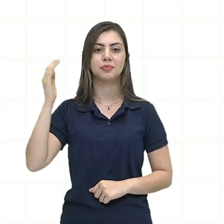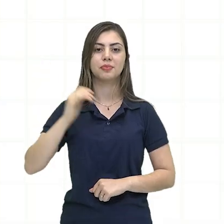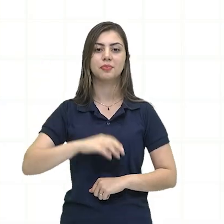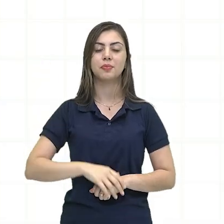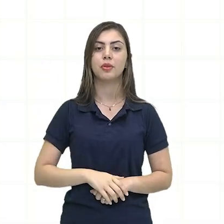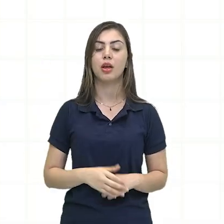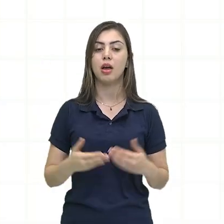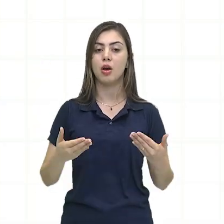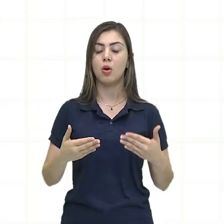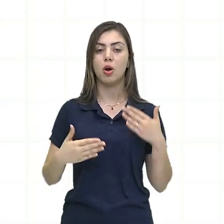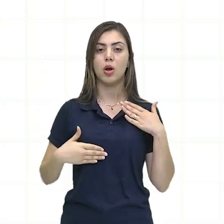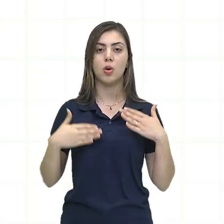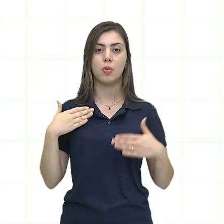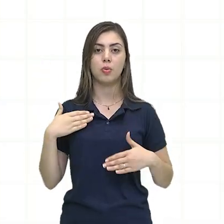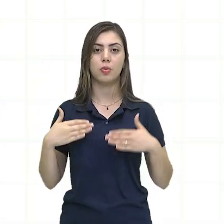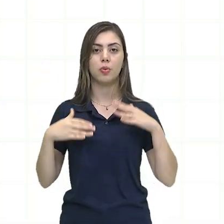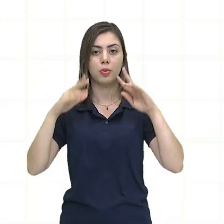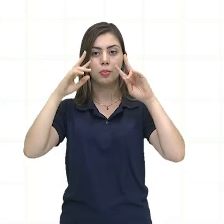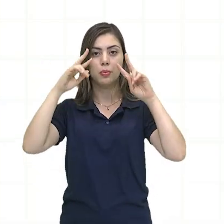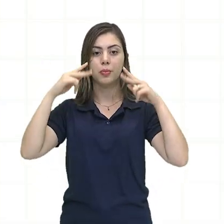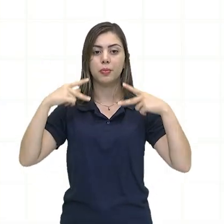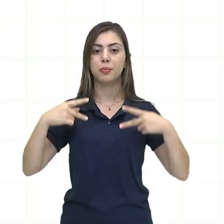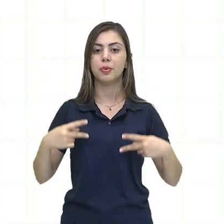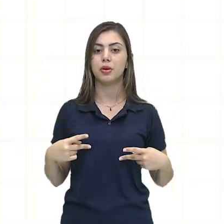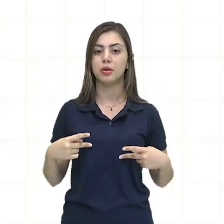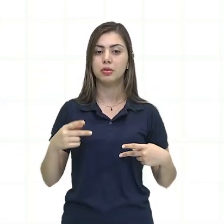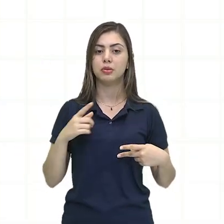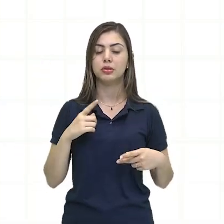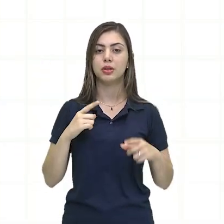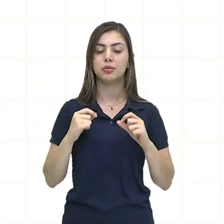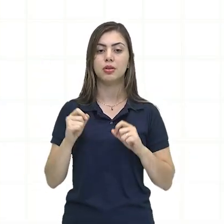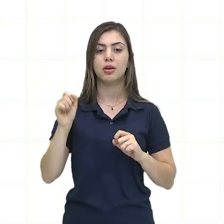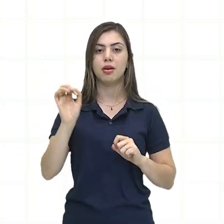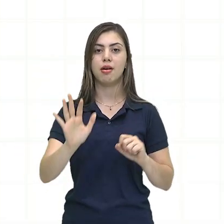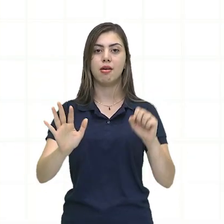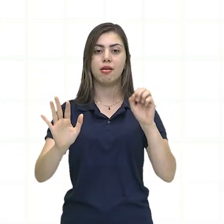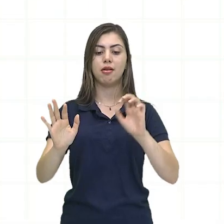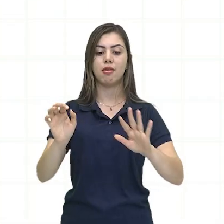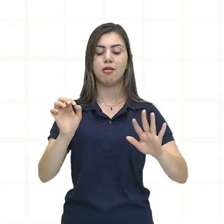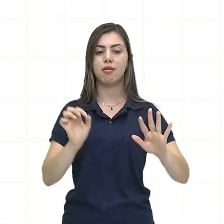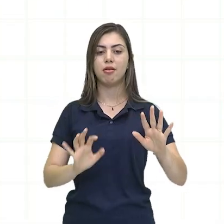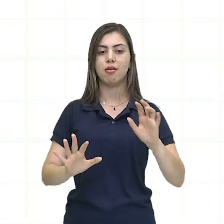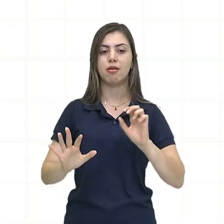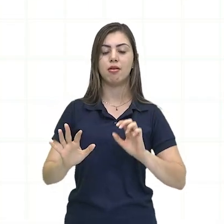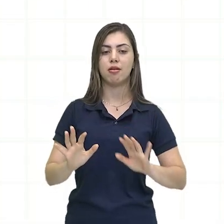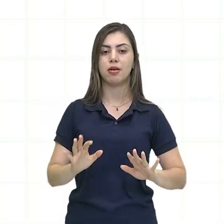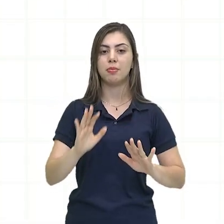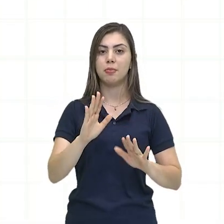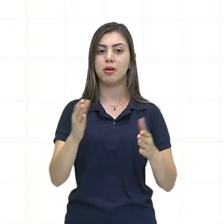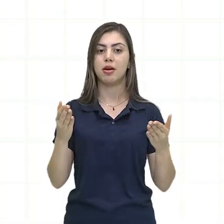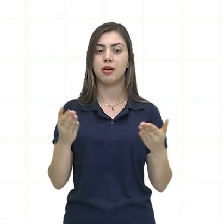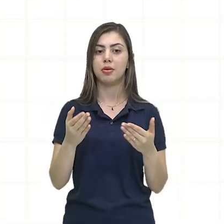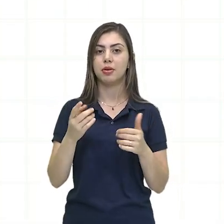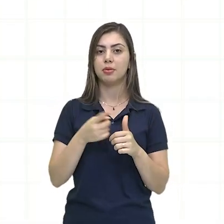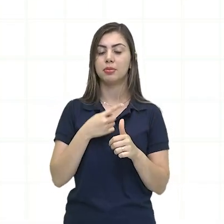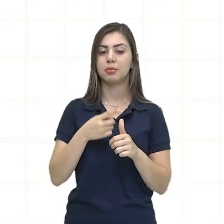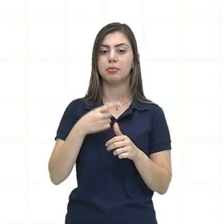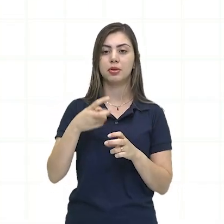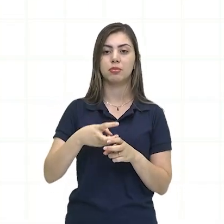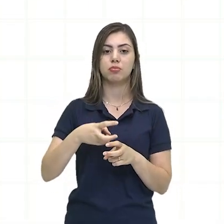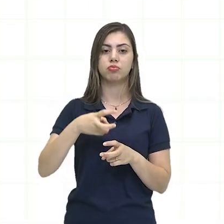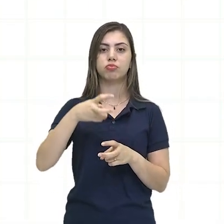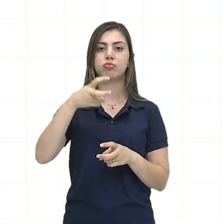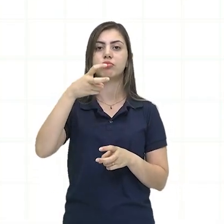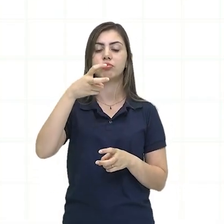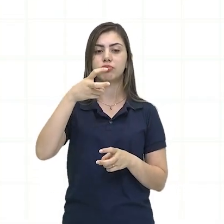no nosso corpo, né, nós temos aqui várias regiões. Então, vamos começar pela